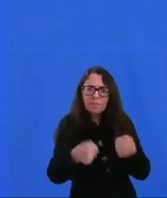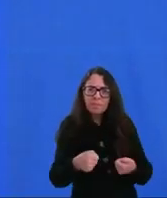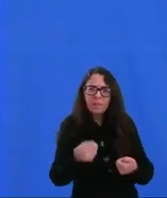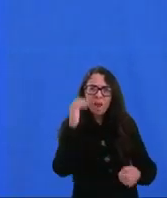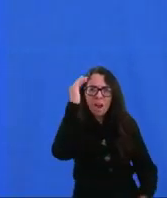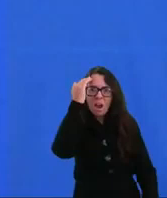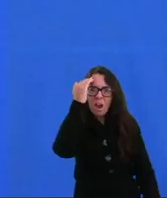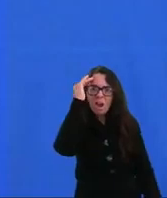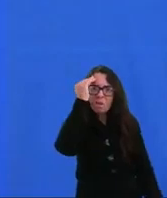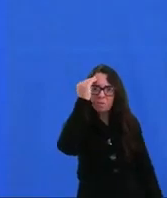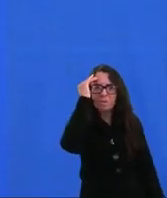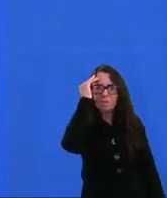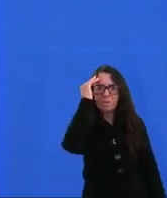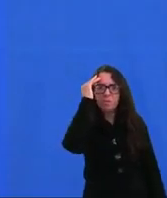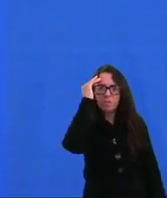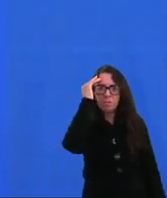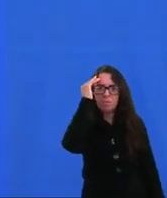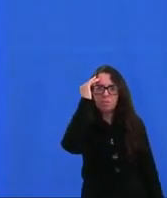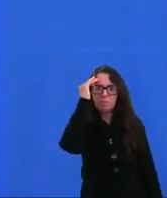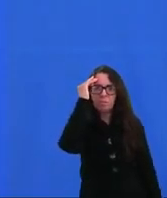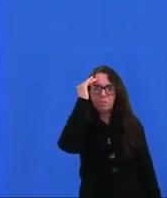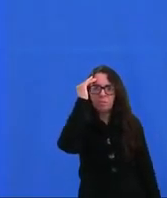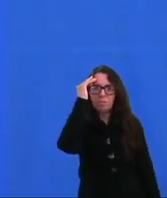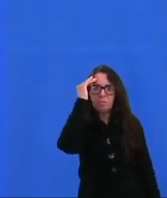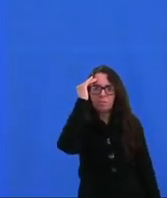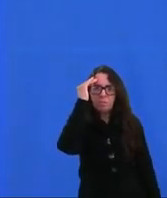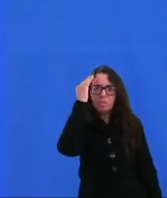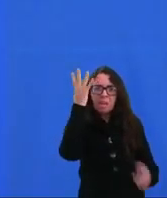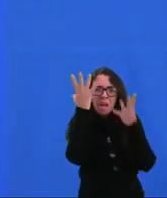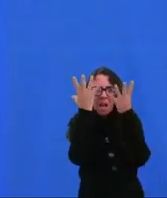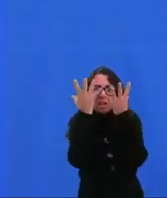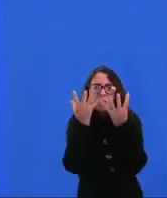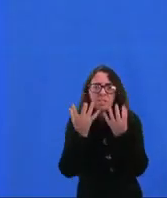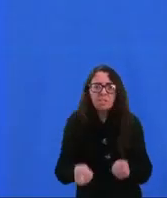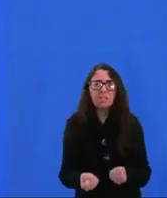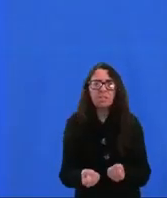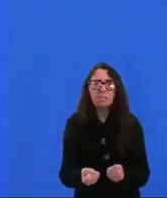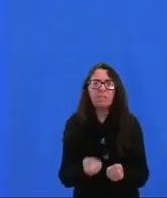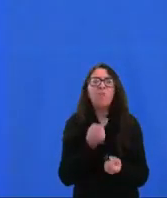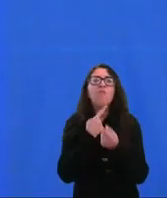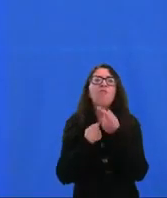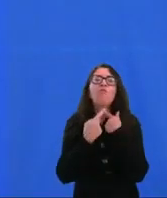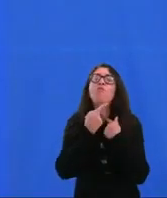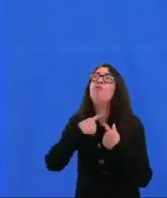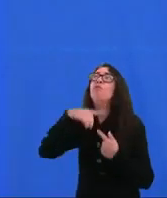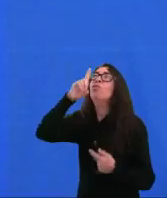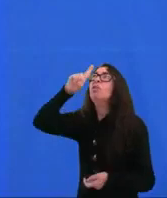Eu me lembro aqui de uma passagem do apóstolo Paulo, onde que